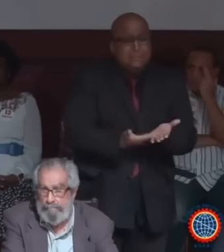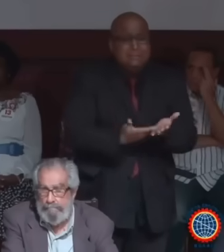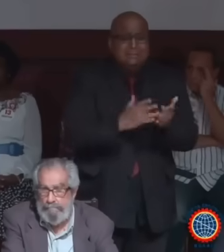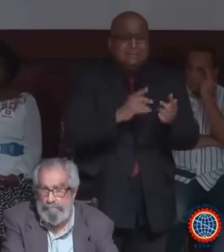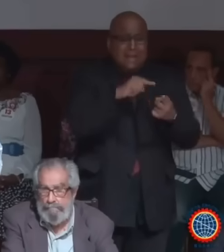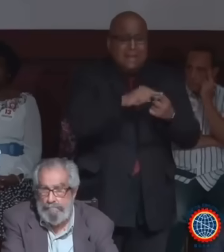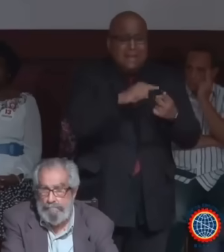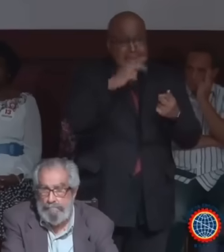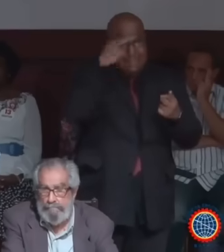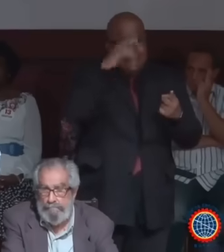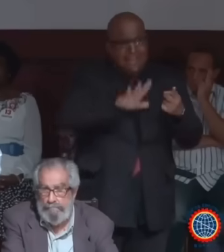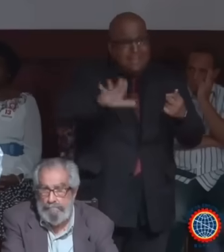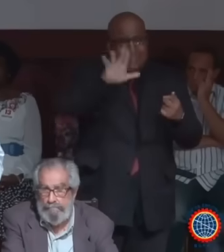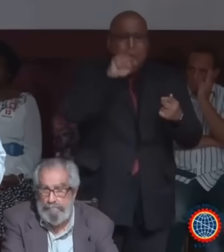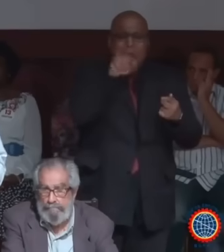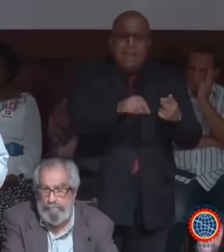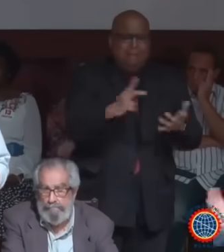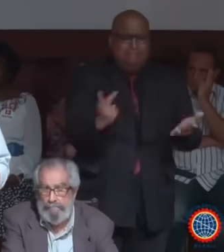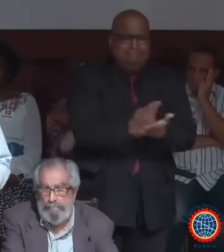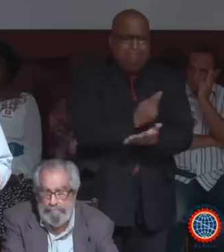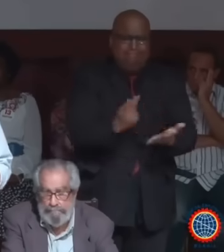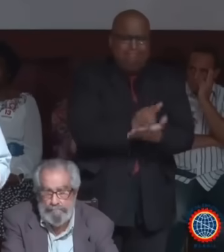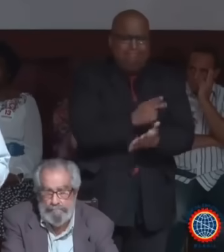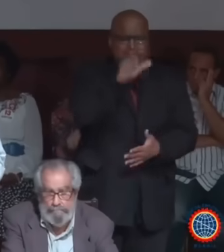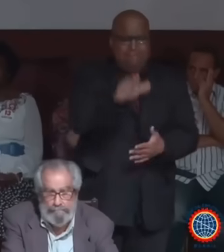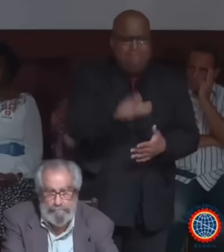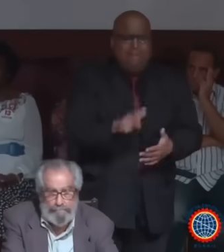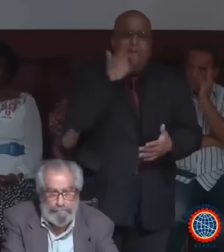não é. Ele é entreguista.